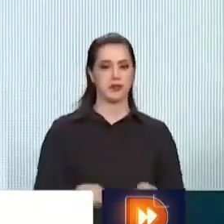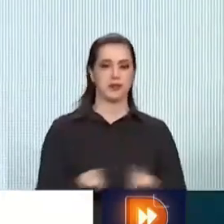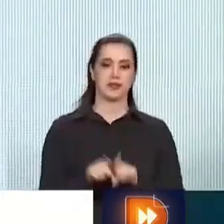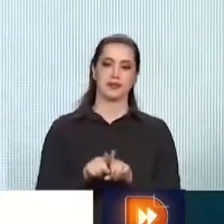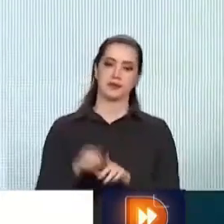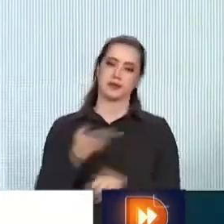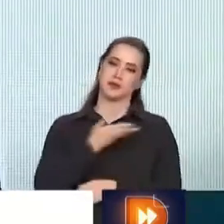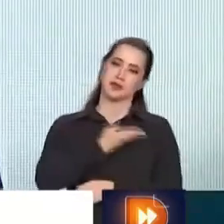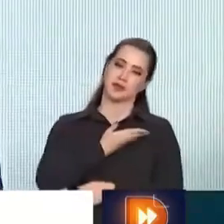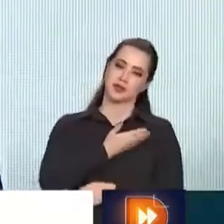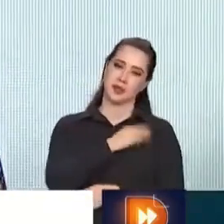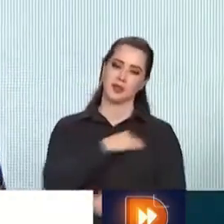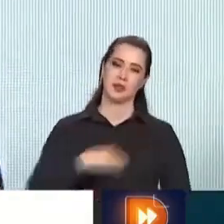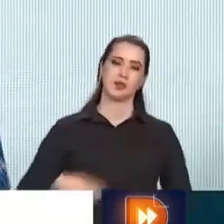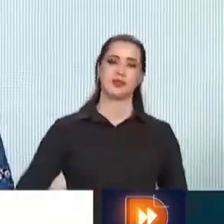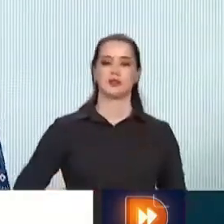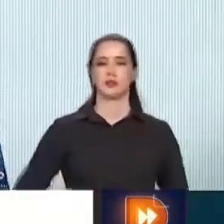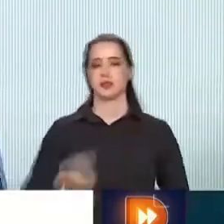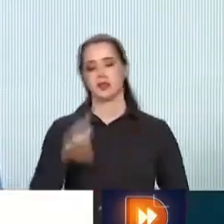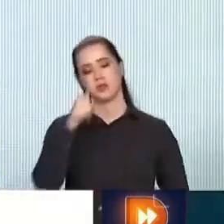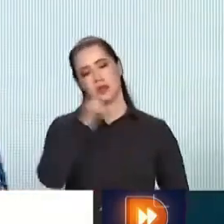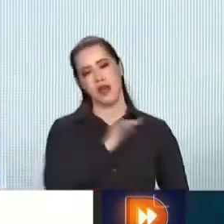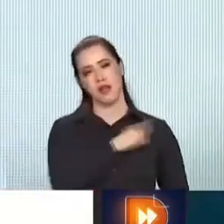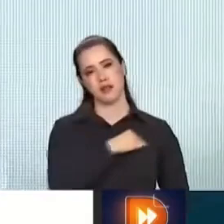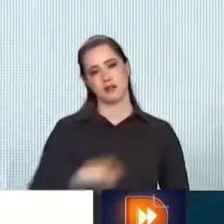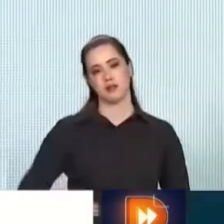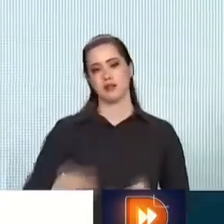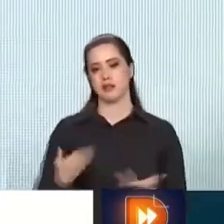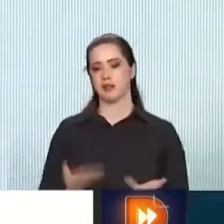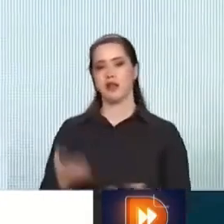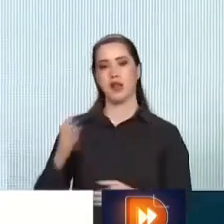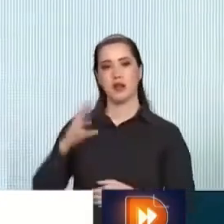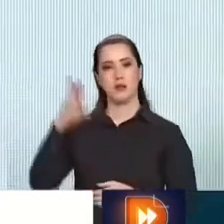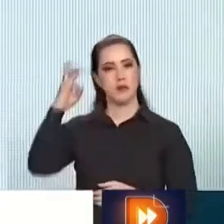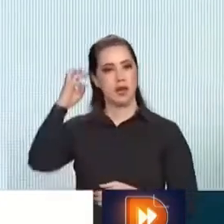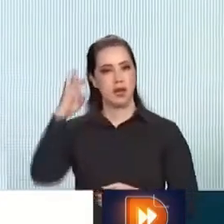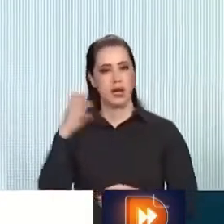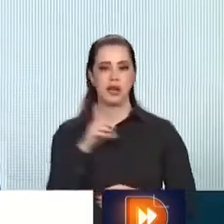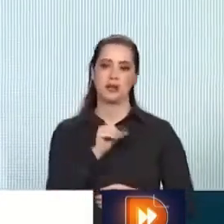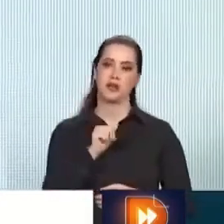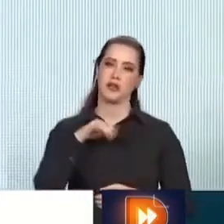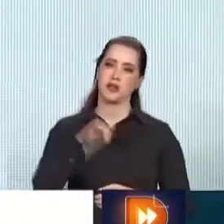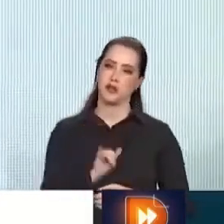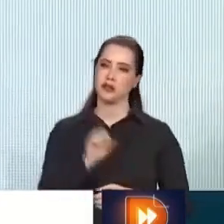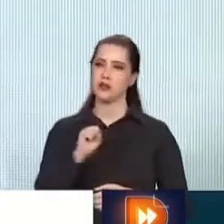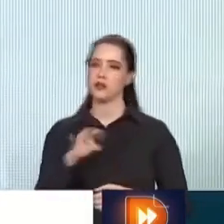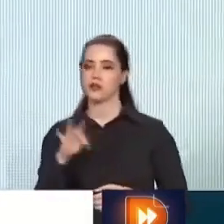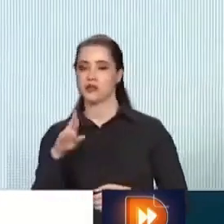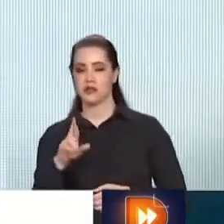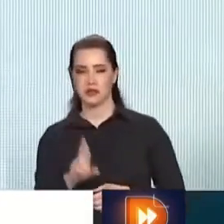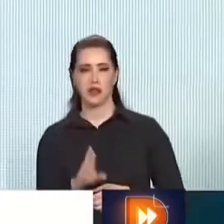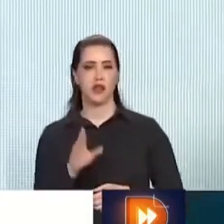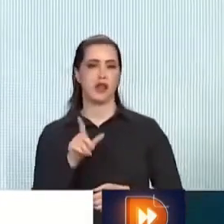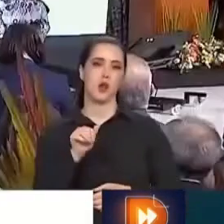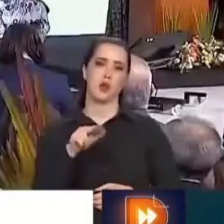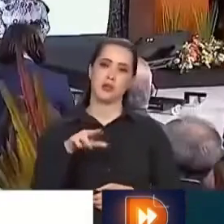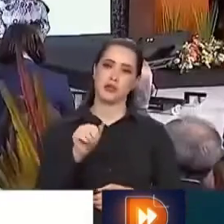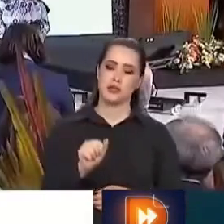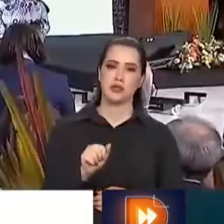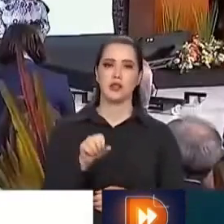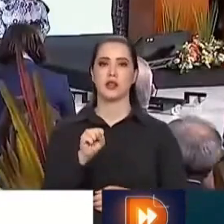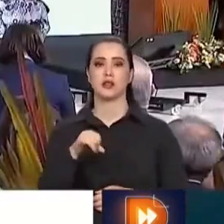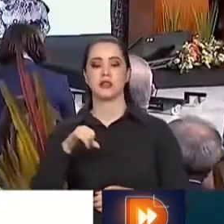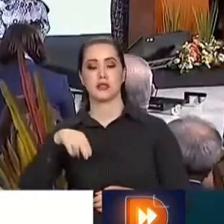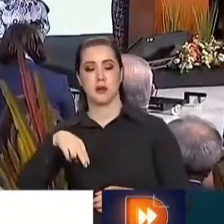em 2018, e falou também sobre o combate, principalmente ao racismo, né, às questões sociais, e que isso vai melhorar, segundo ela, que ela